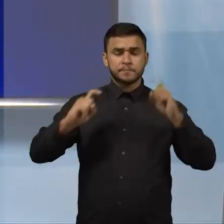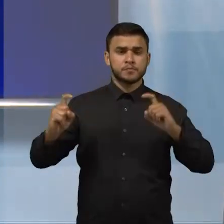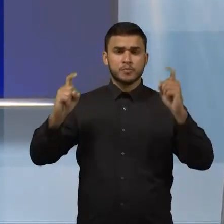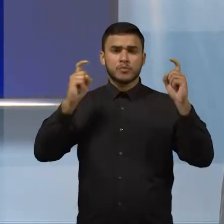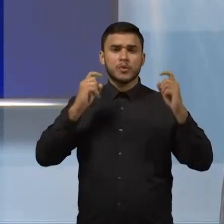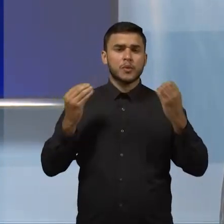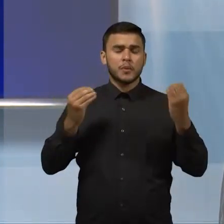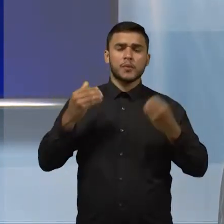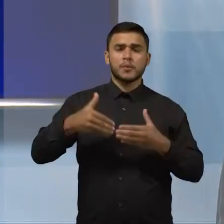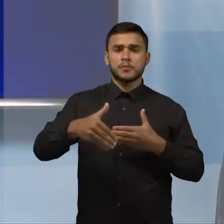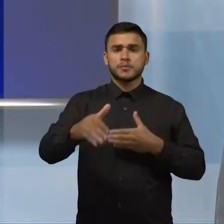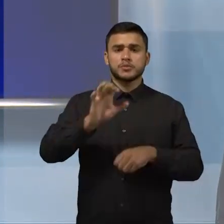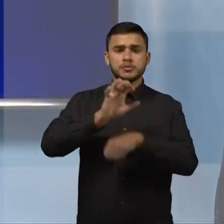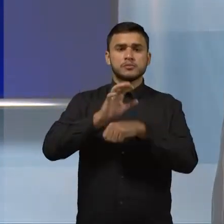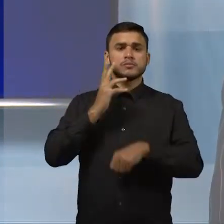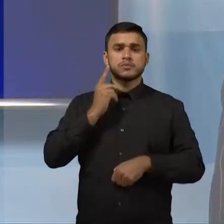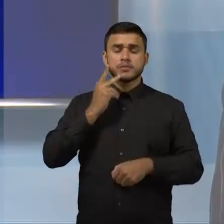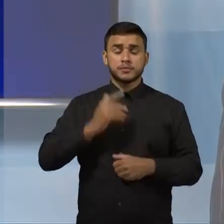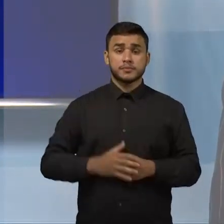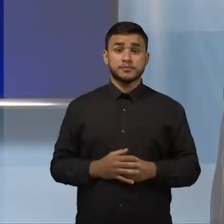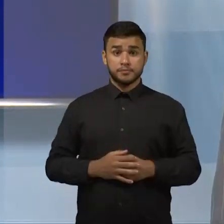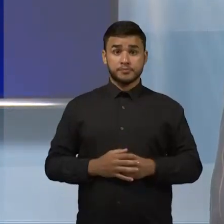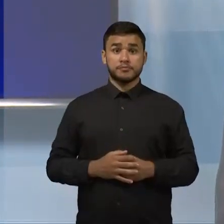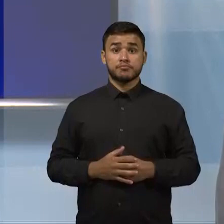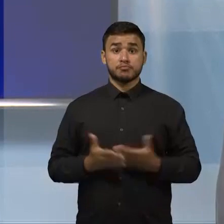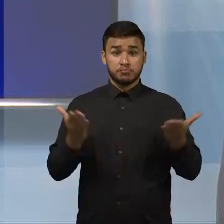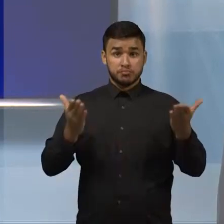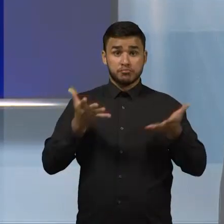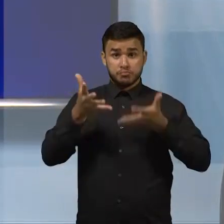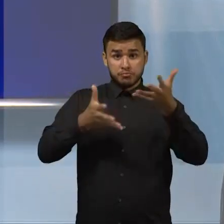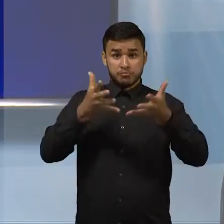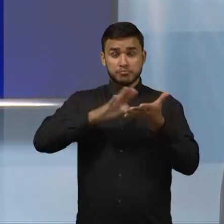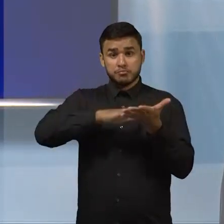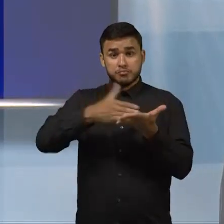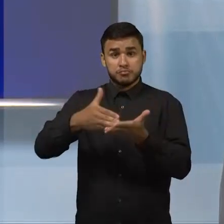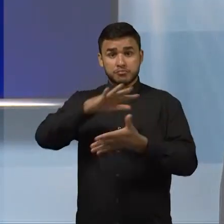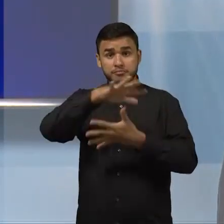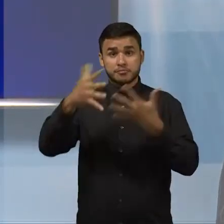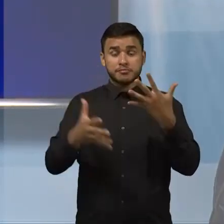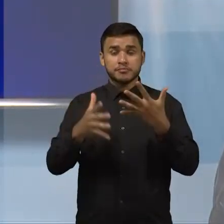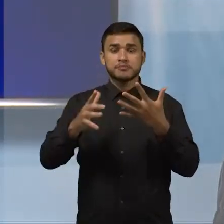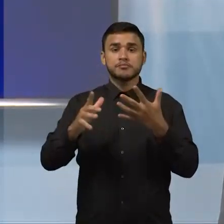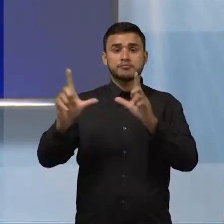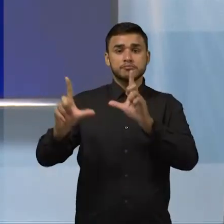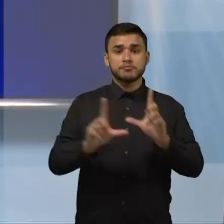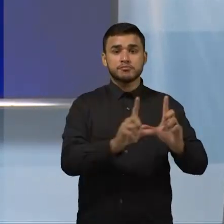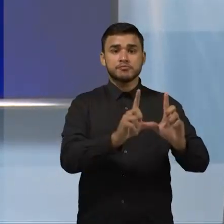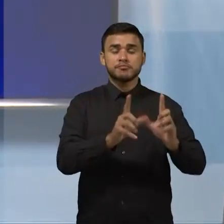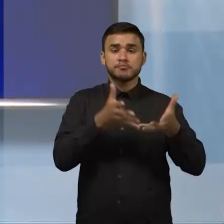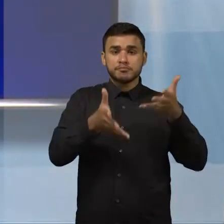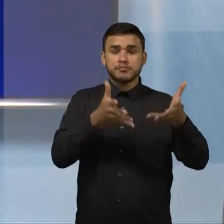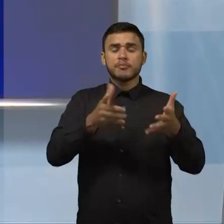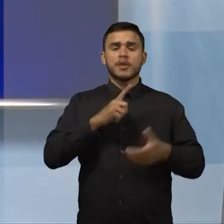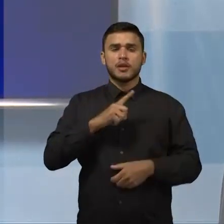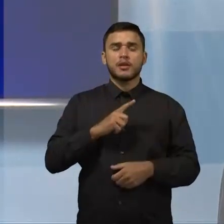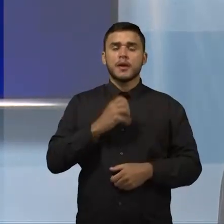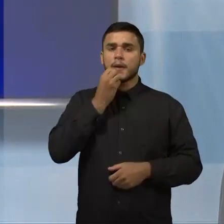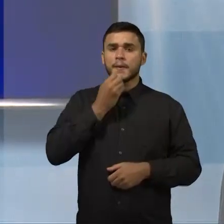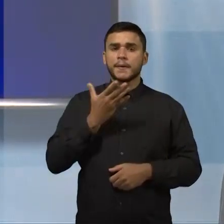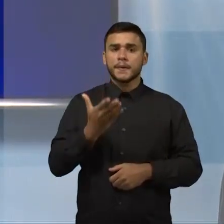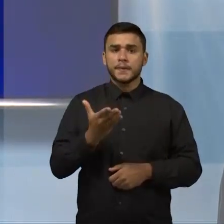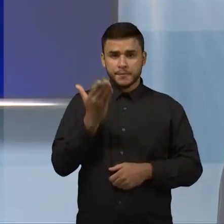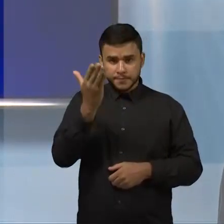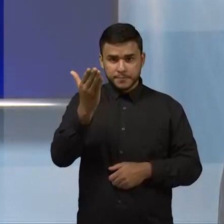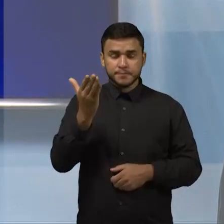sucessão no estado do Ceará. O programa está sendo traduzido para a língua de sinais, que faz parte da comunicação inclusiva determinada